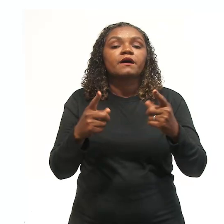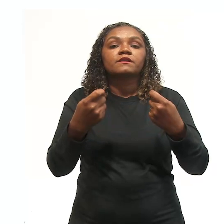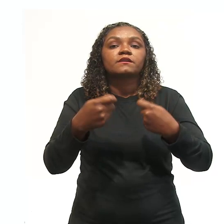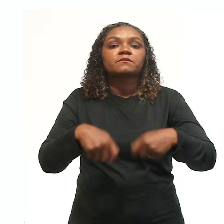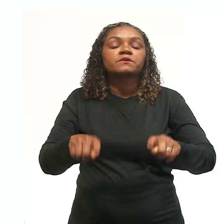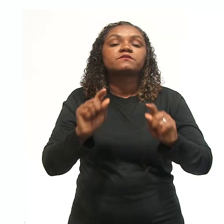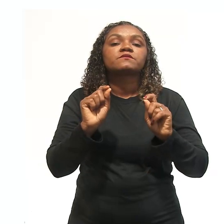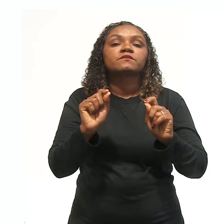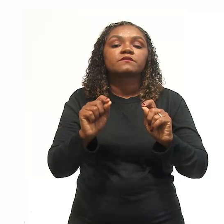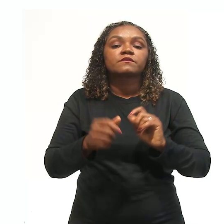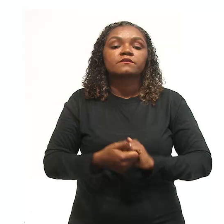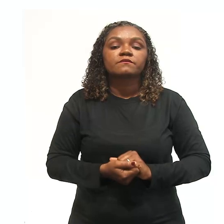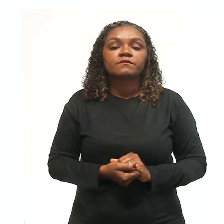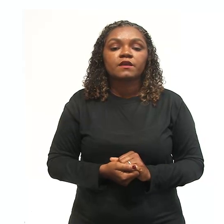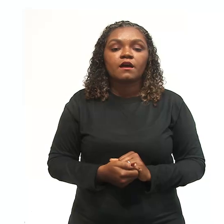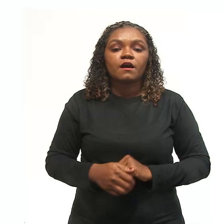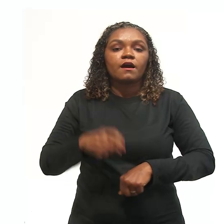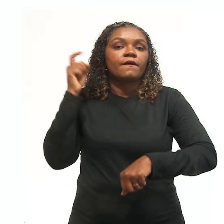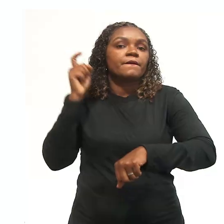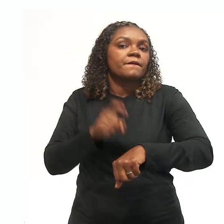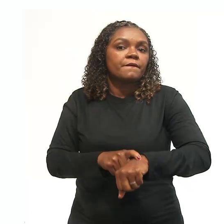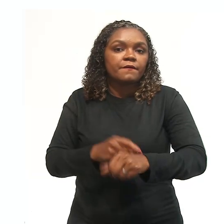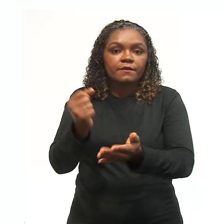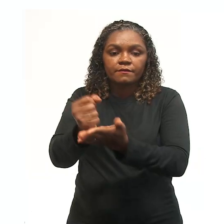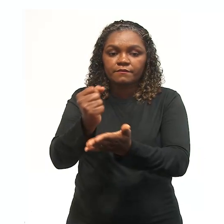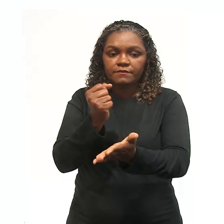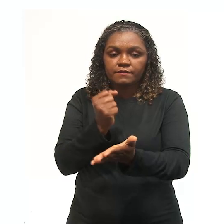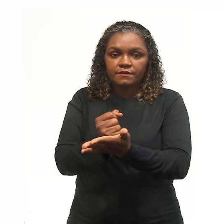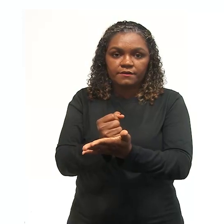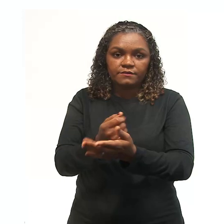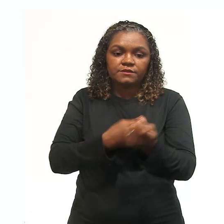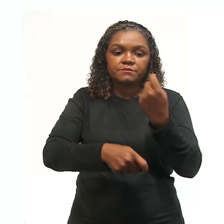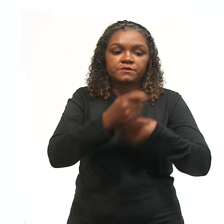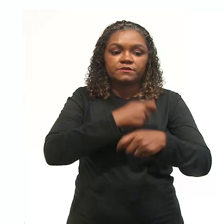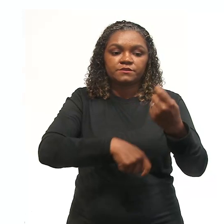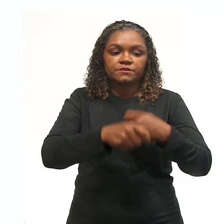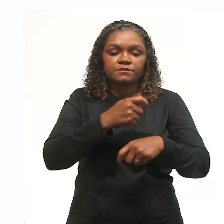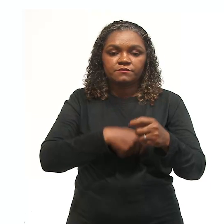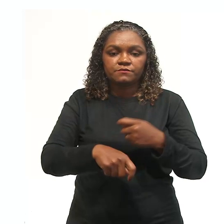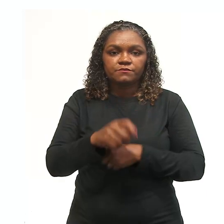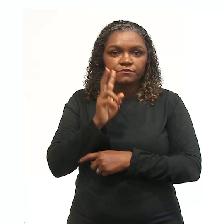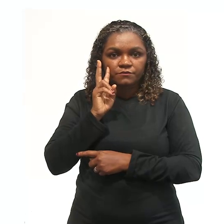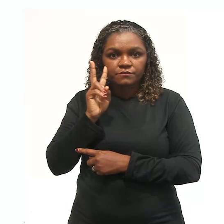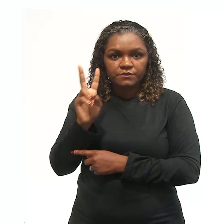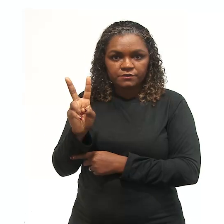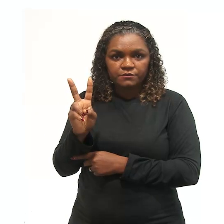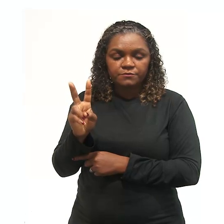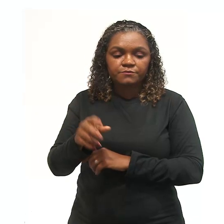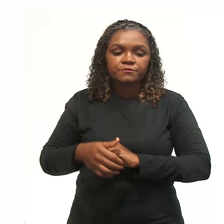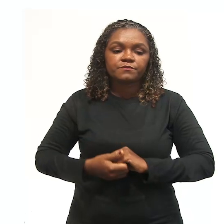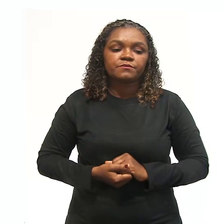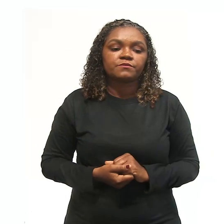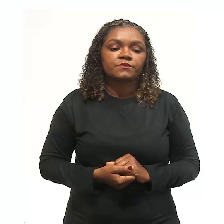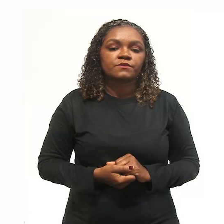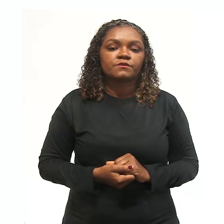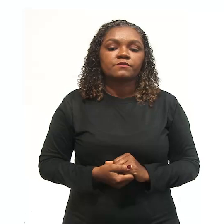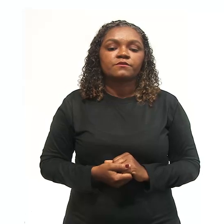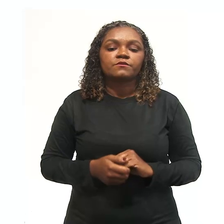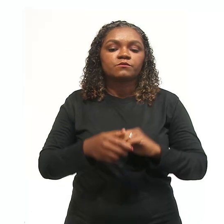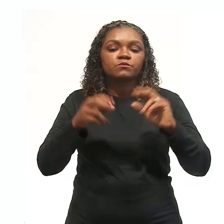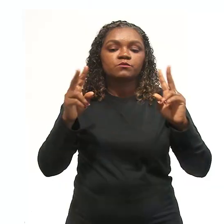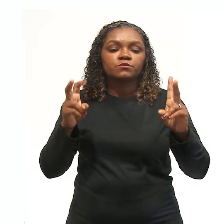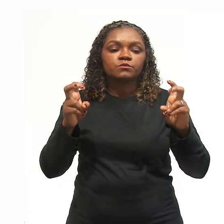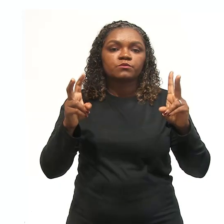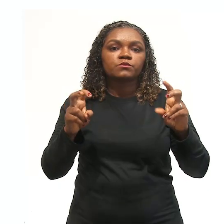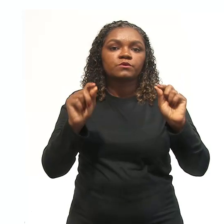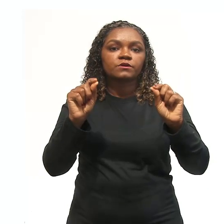necessidade de se firmar de imediato um contrato administrativo. Olha só que interessante, pessoal. Nós estamos falando